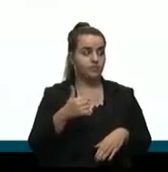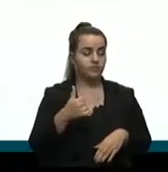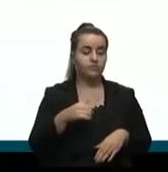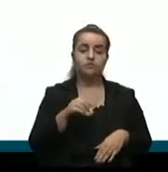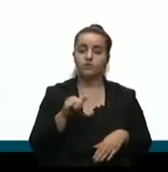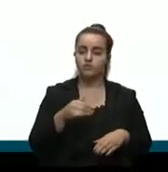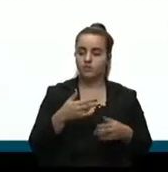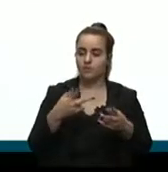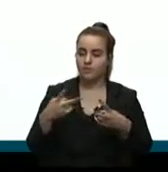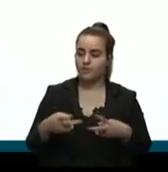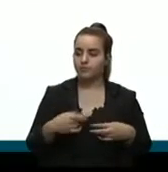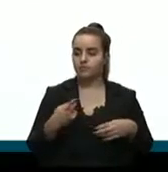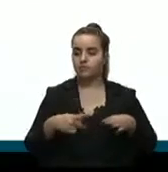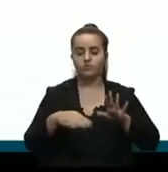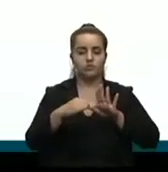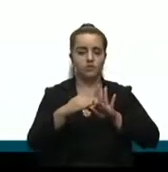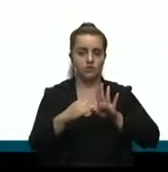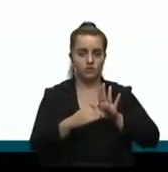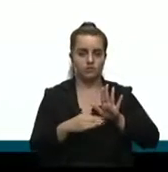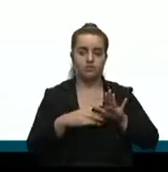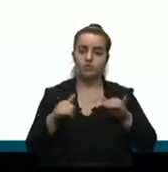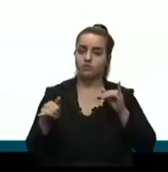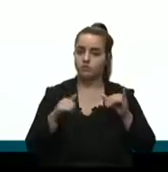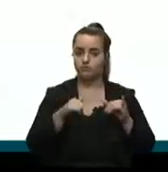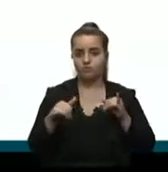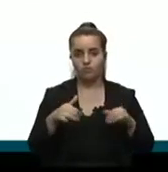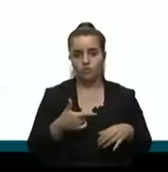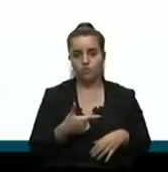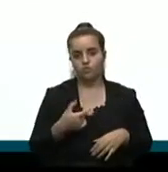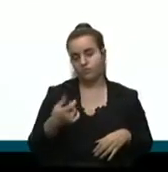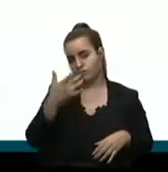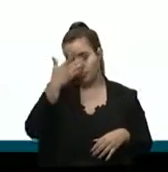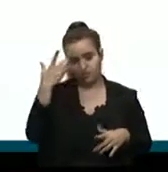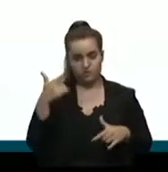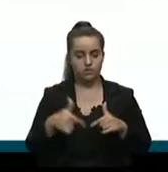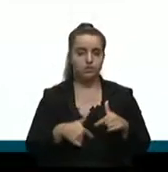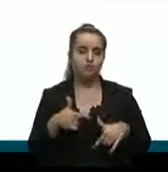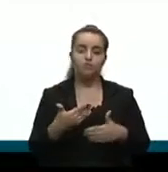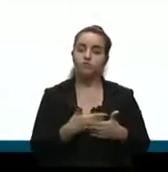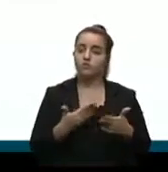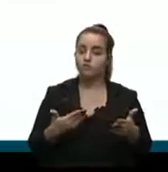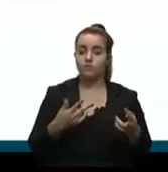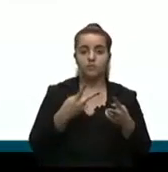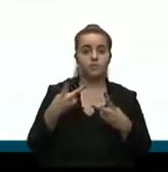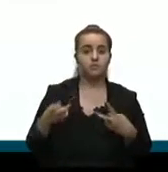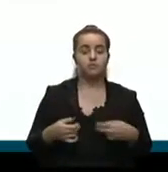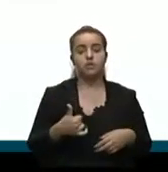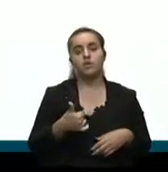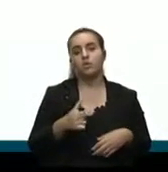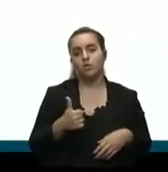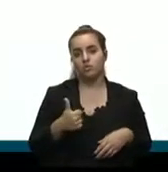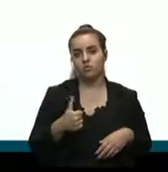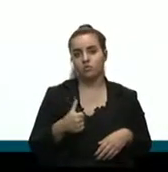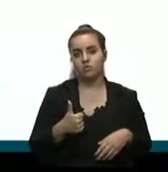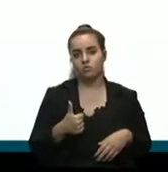se você observar a tabela com as informações dos 20 funcionários, você perceberá que 11